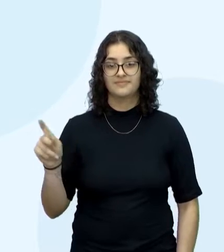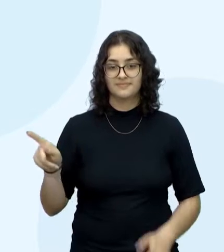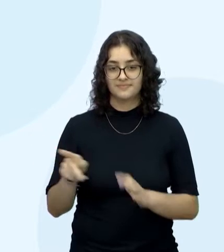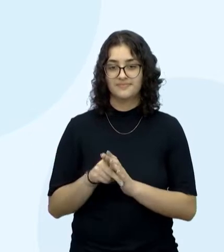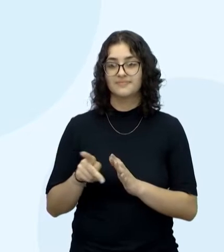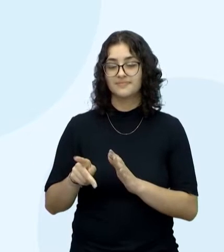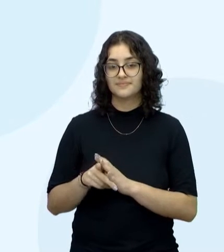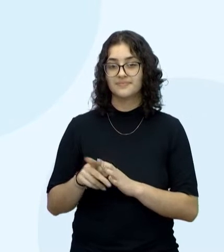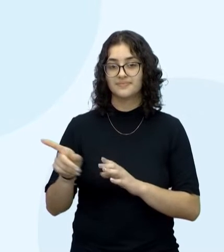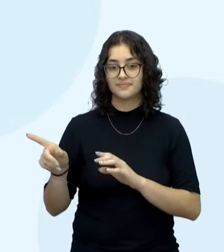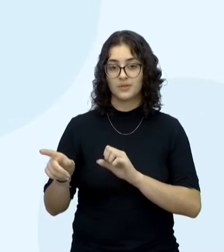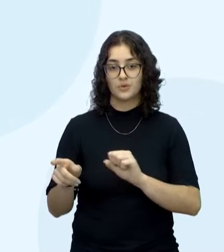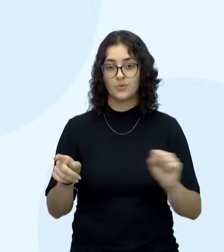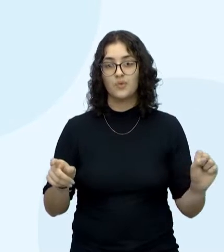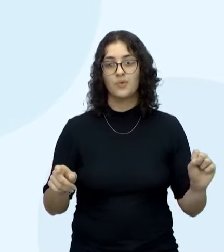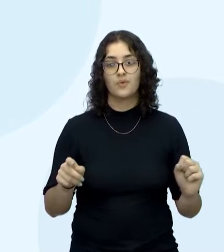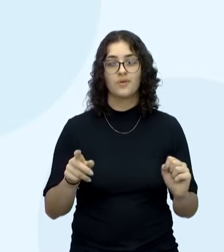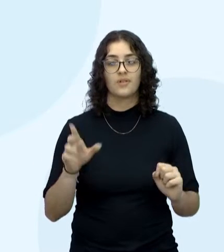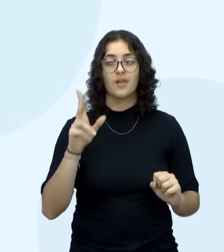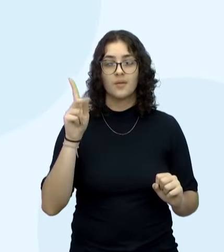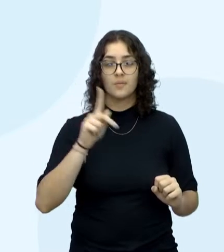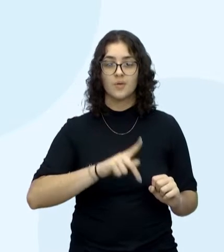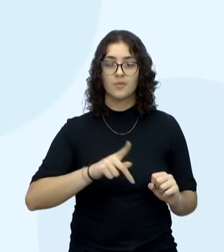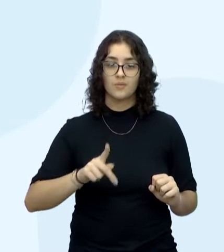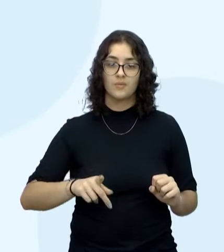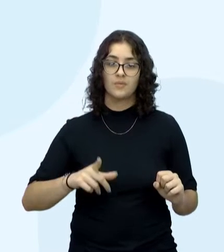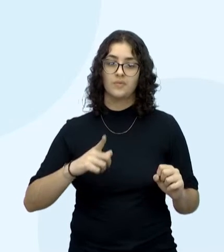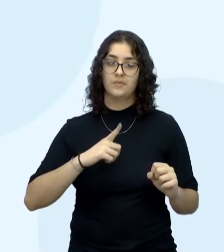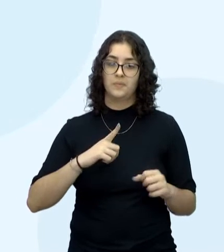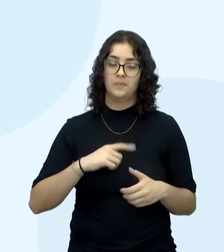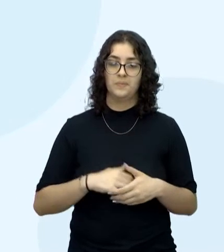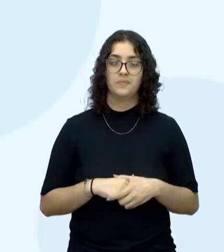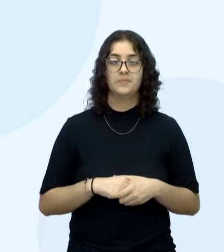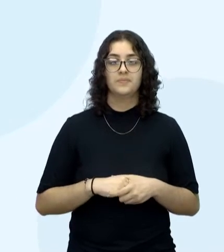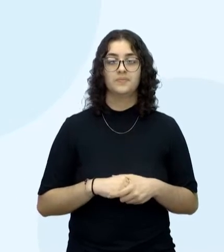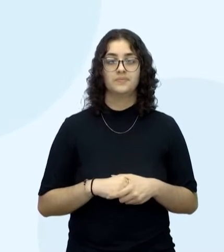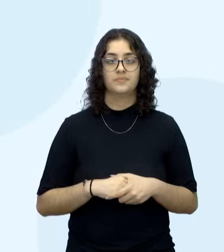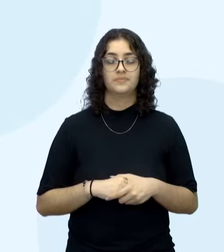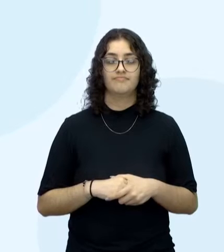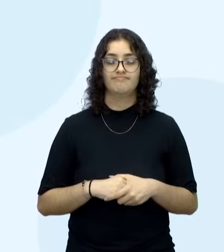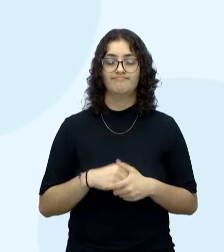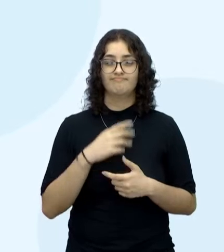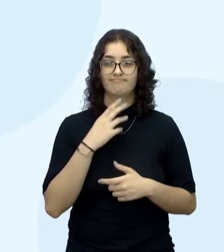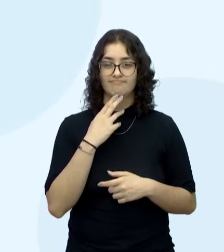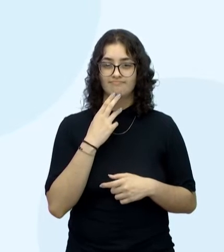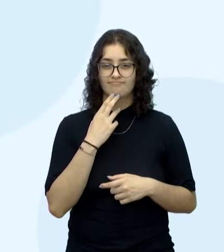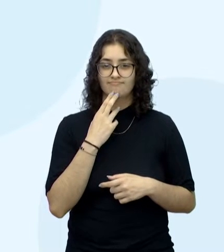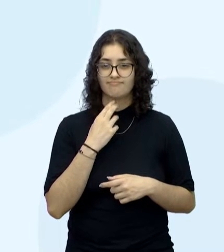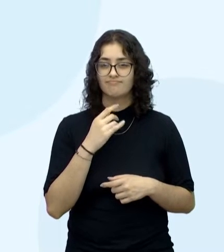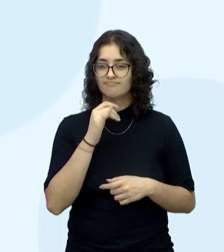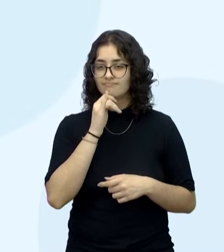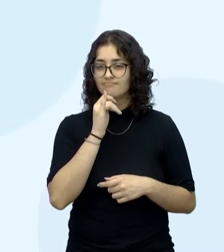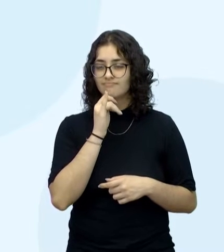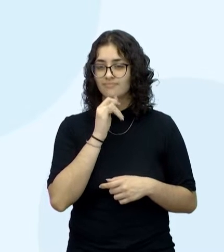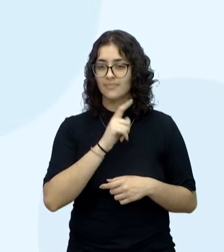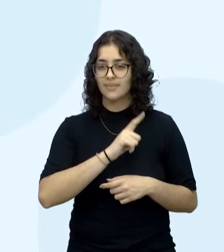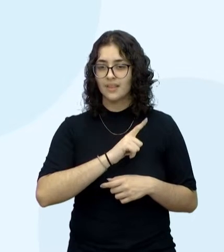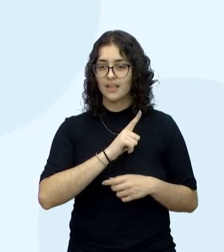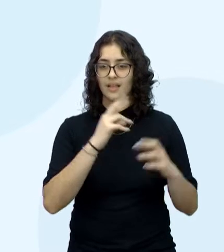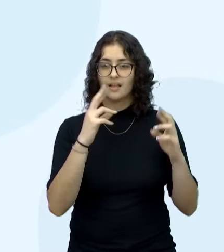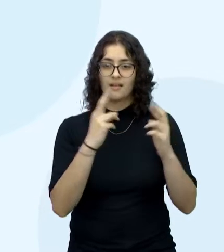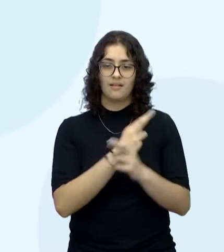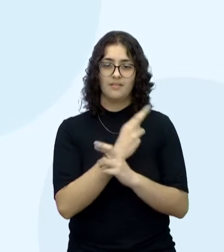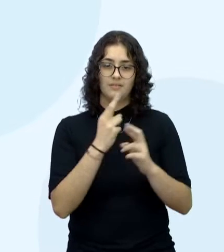80,5% da população atendida pela rede de esgoto. Meu povo, será que existe